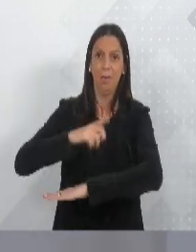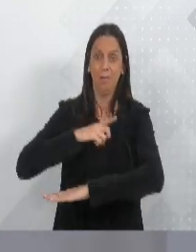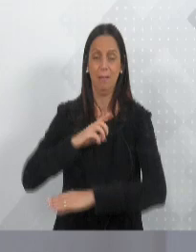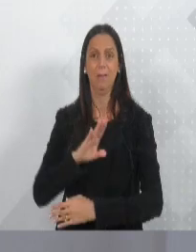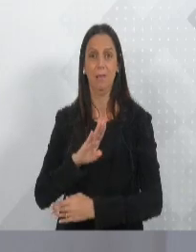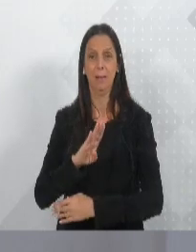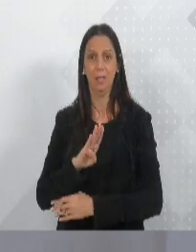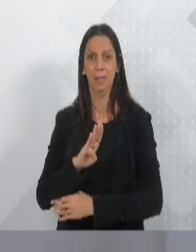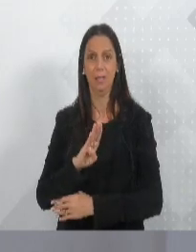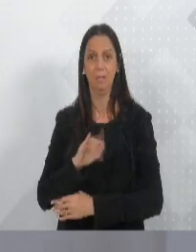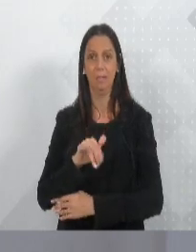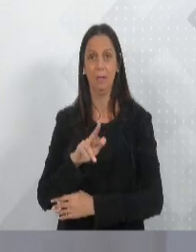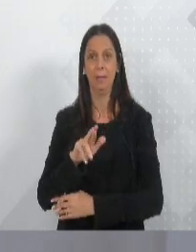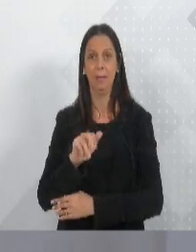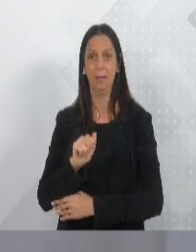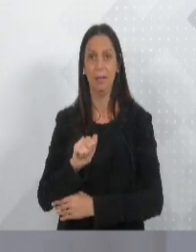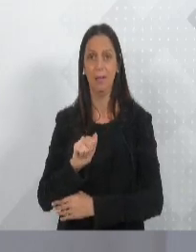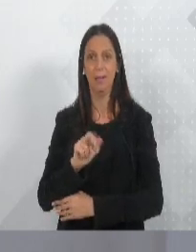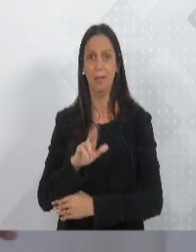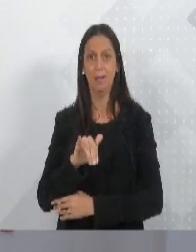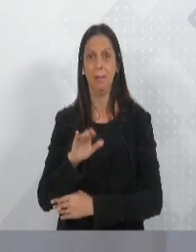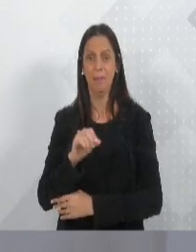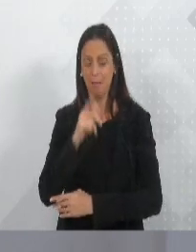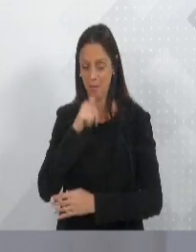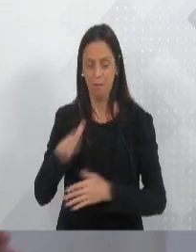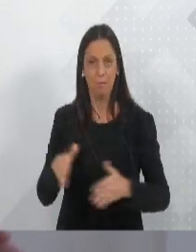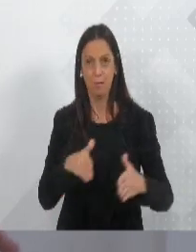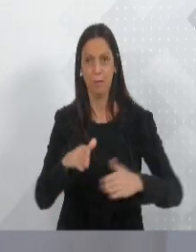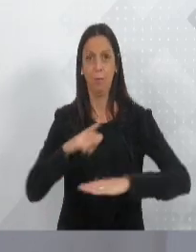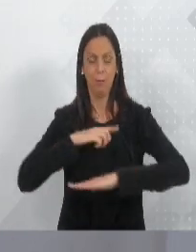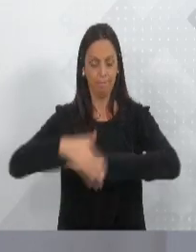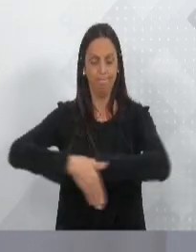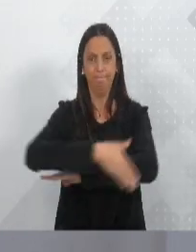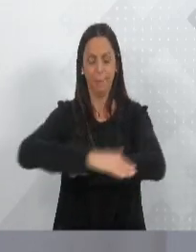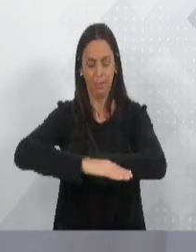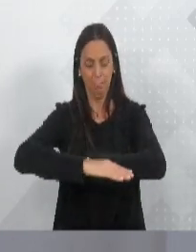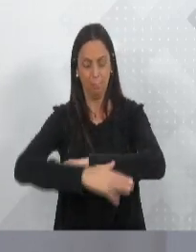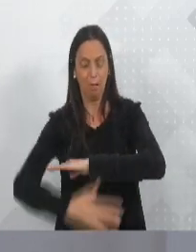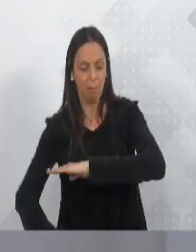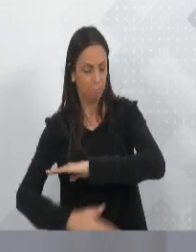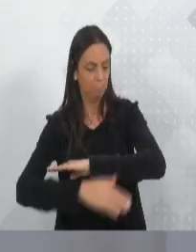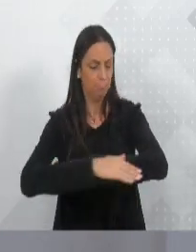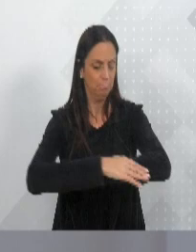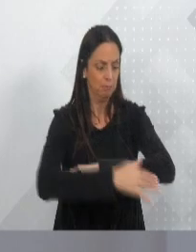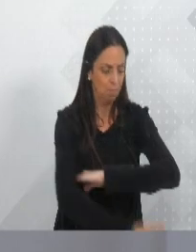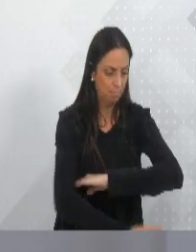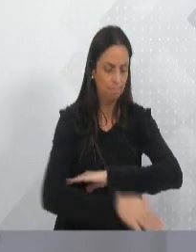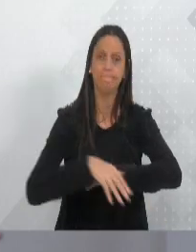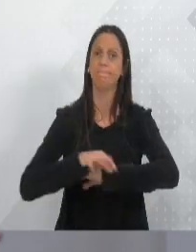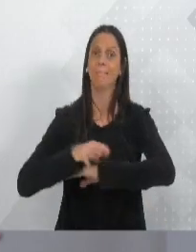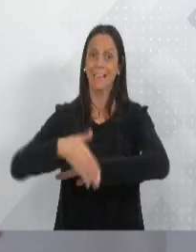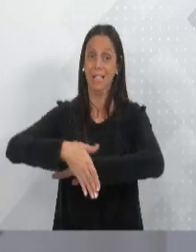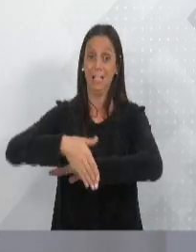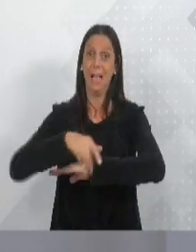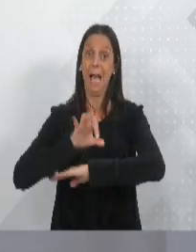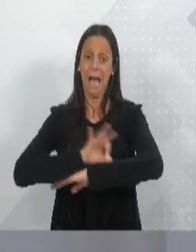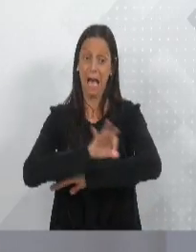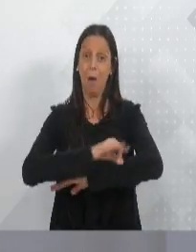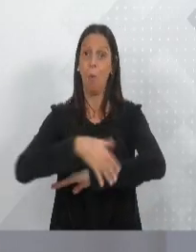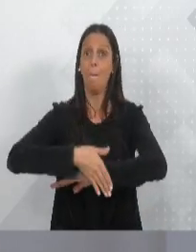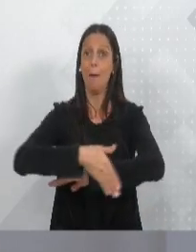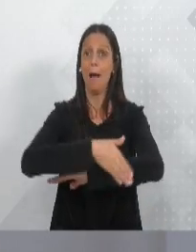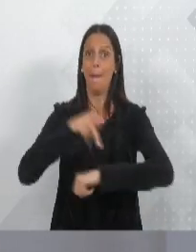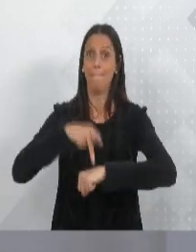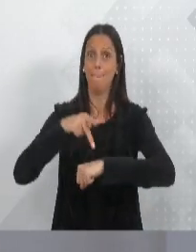Blumenau com deslizamentos de terra e de certa forma assoreando o leito dos nossos rios e Ribeirões então contenção de encostas nos